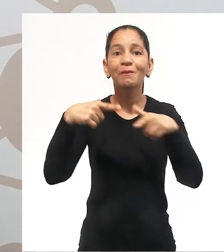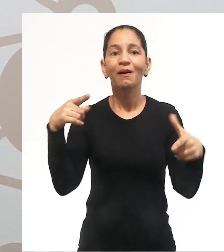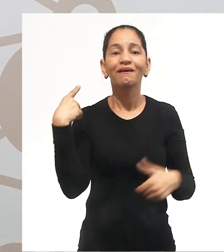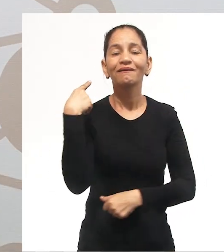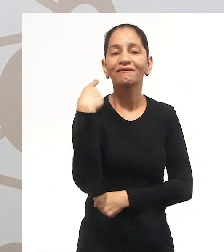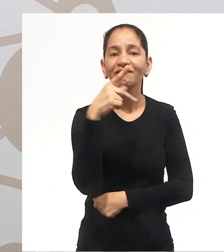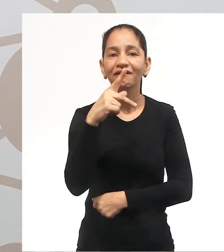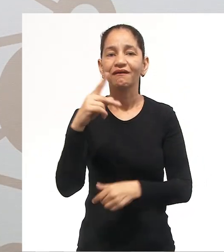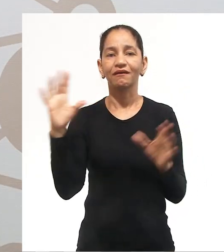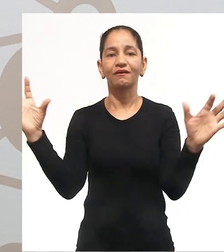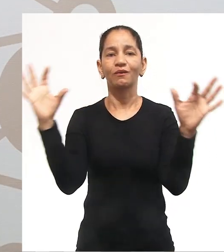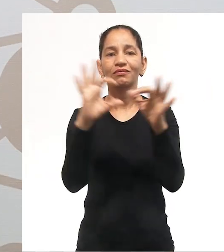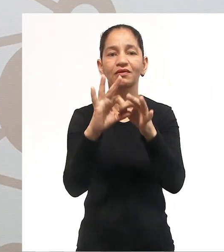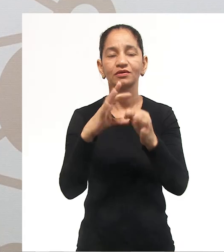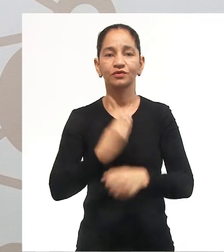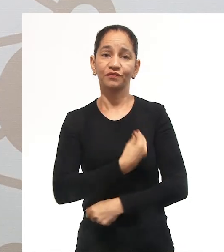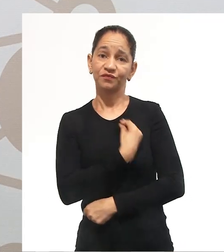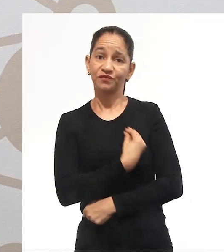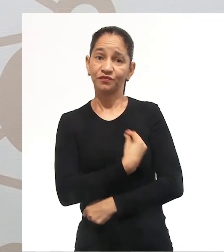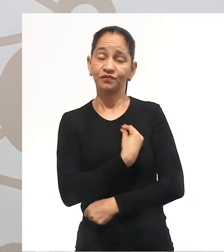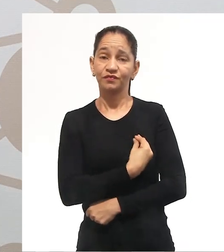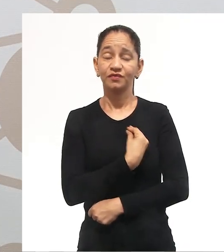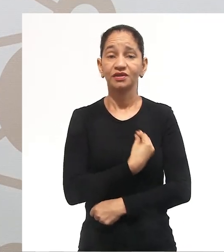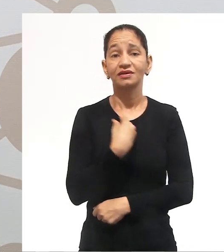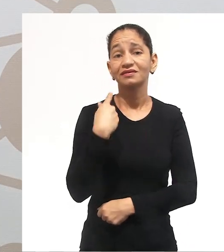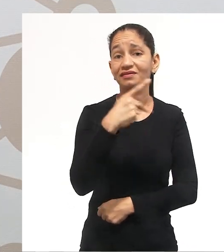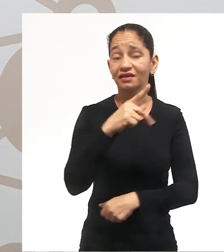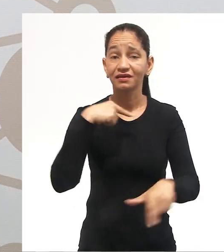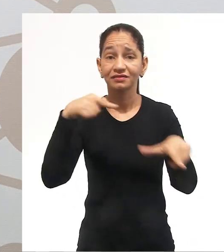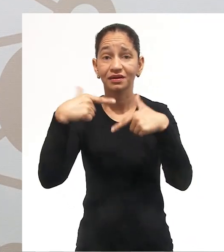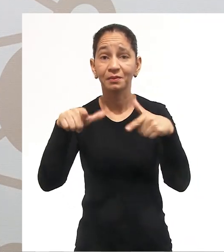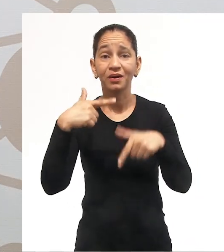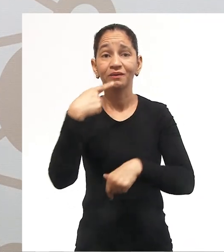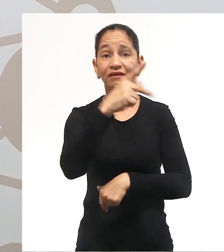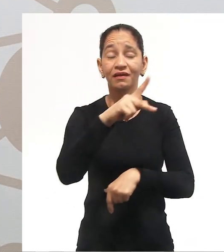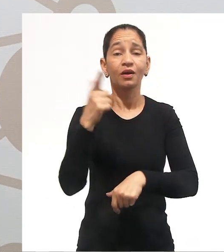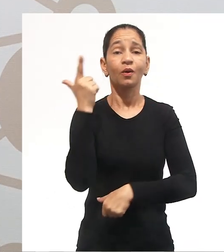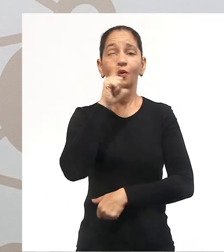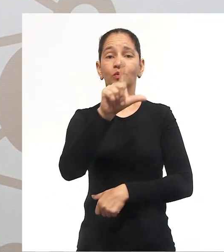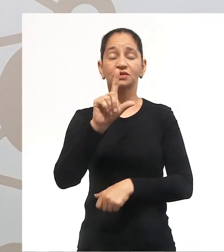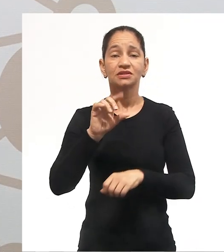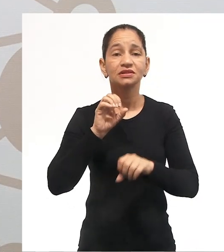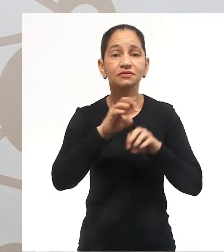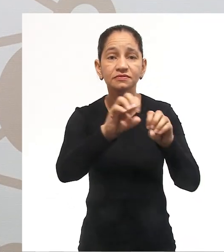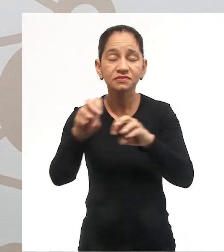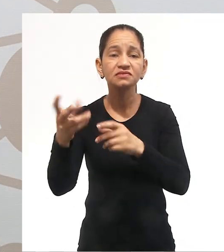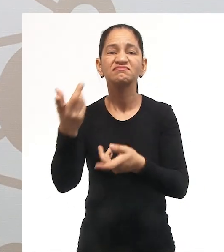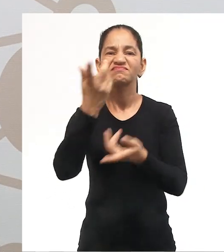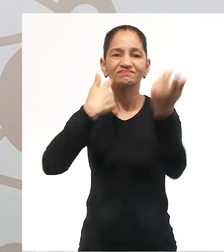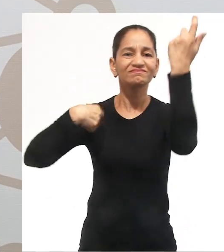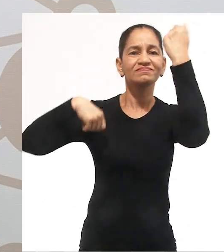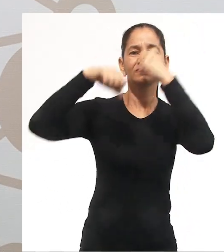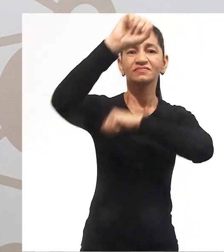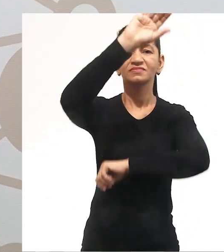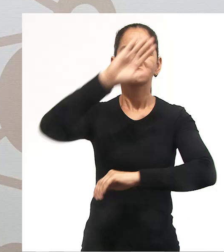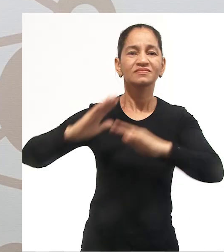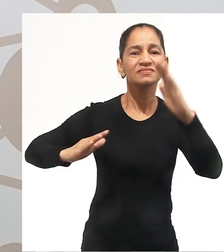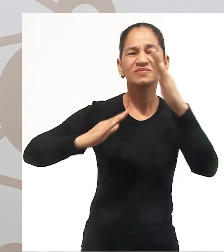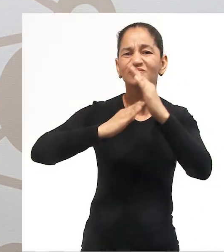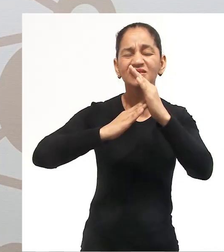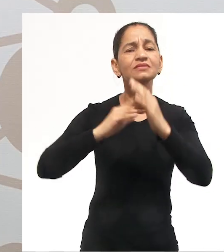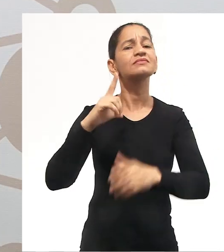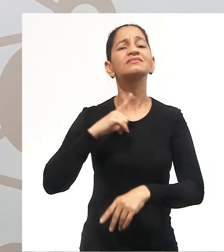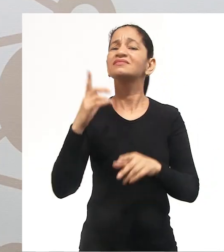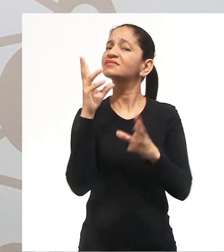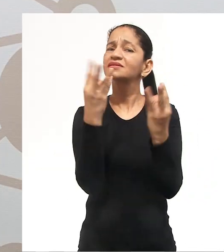no contexto onde ela se encontrava, para poder educar aquelas crianças. É a sua jornada do herói, na verdade, né, a